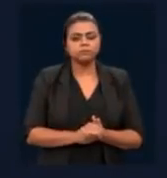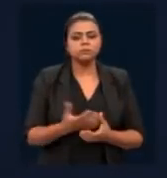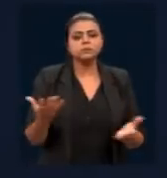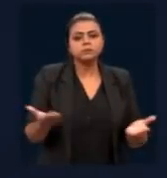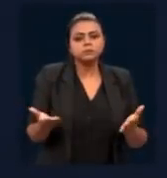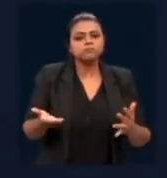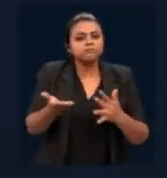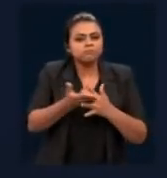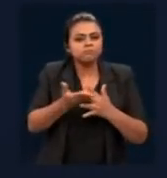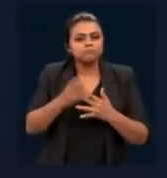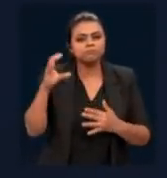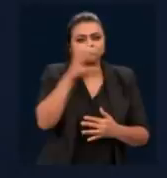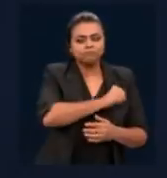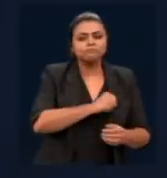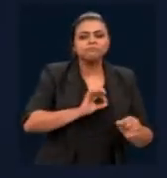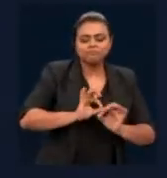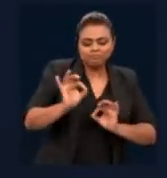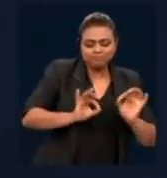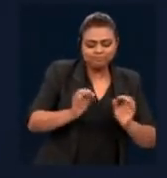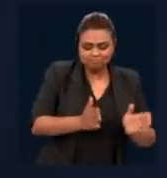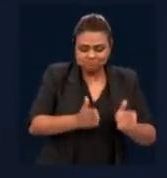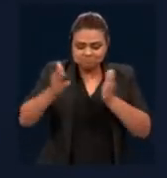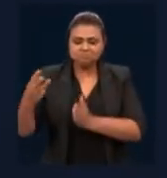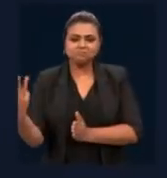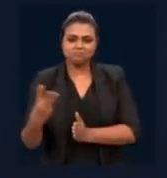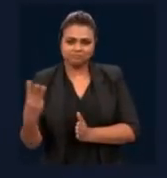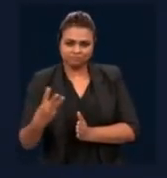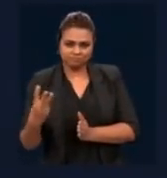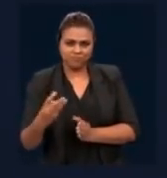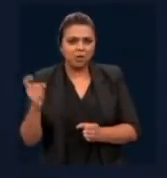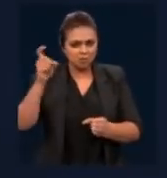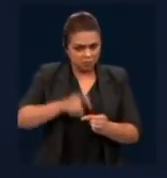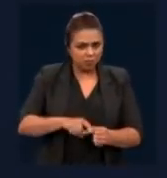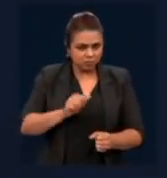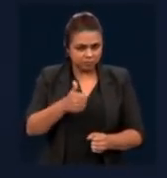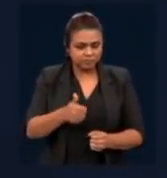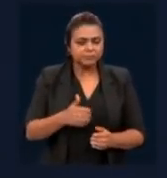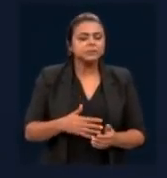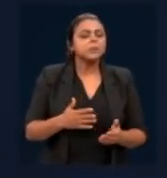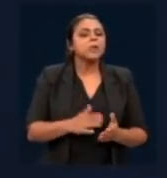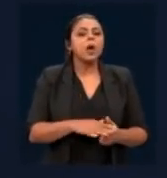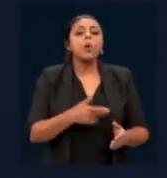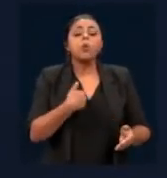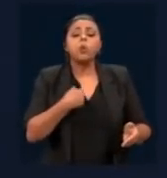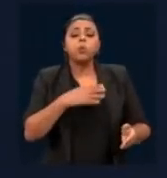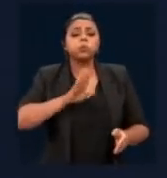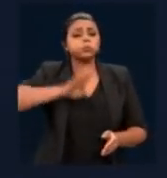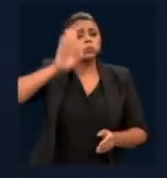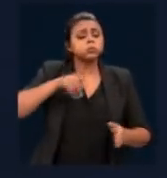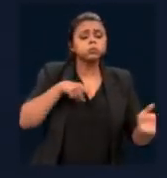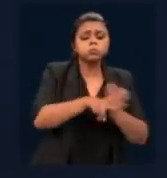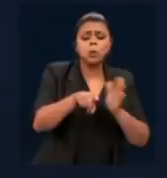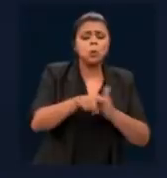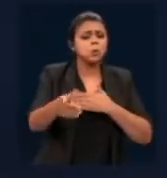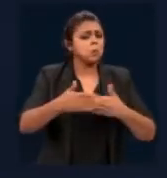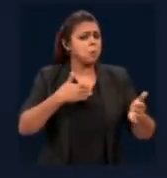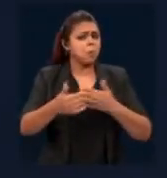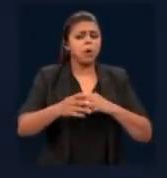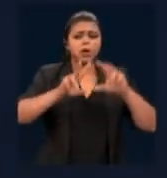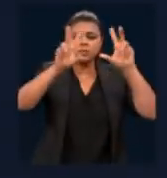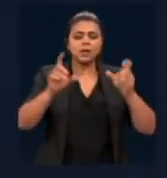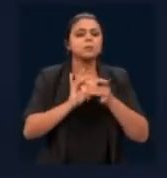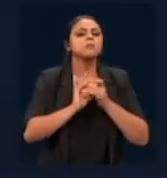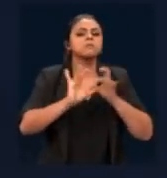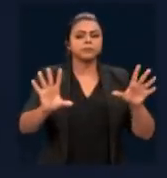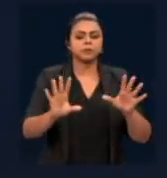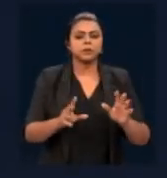rápido intervalo já se prepara para o terceiro bloco do debate os candidatos poderão fazer perguntas sobre qualquer assunto o tema é livre